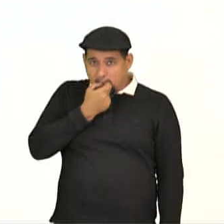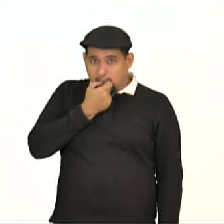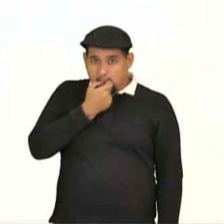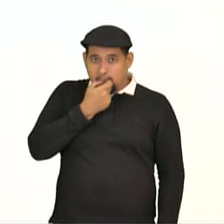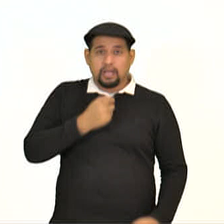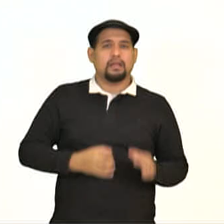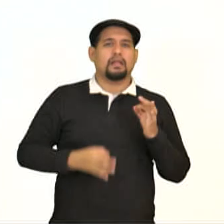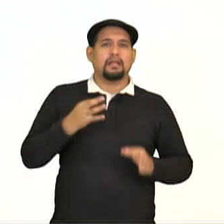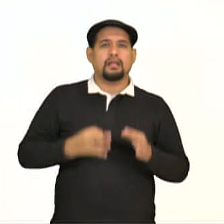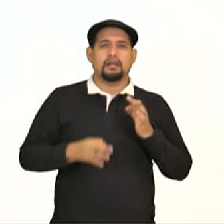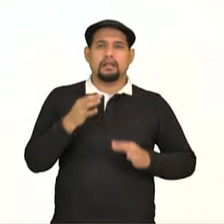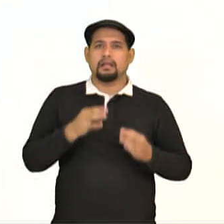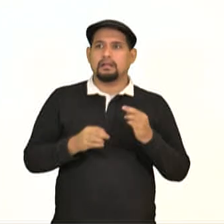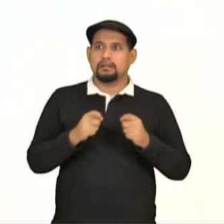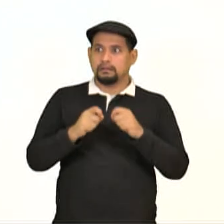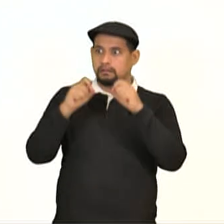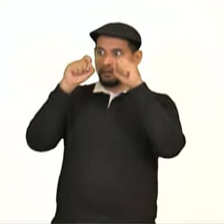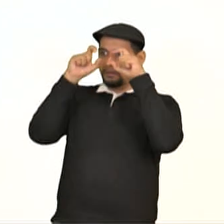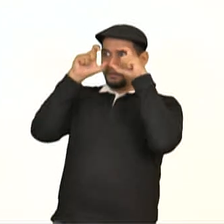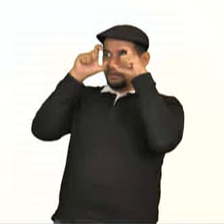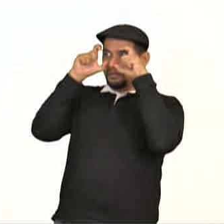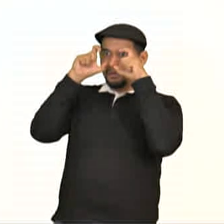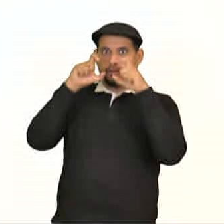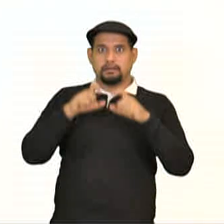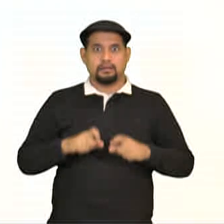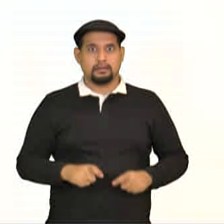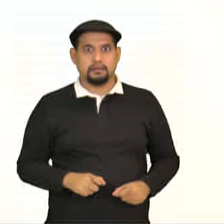Perguntou Beth, com os olhos arregalados.